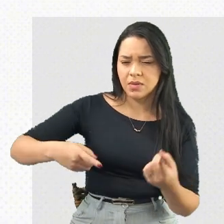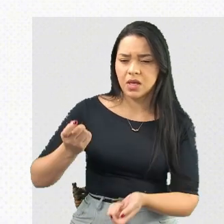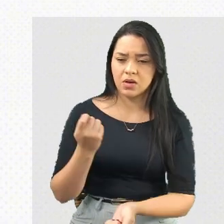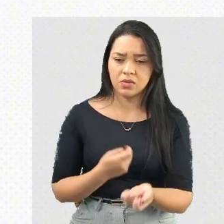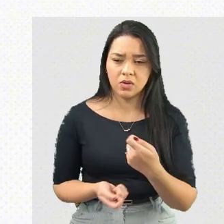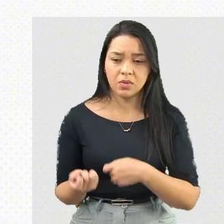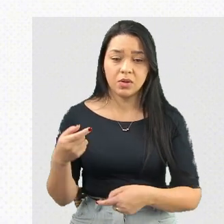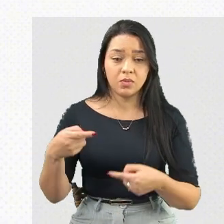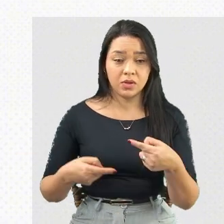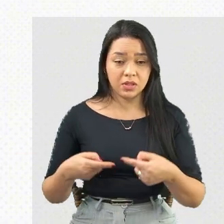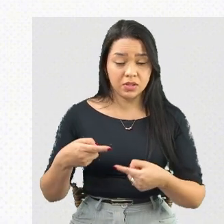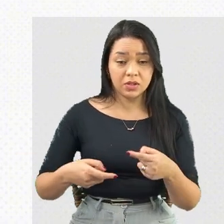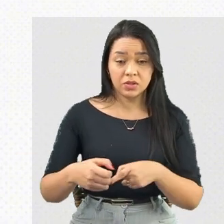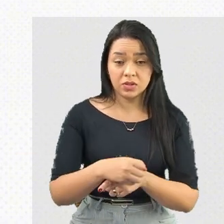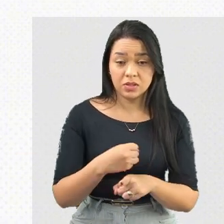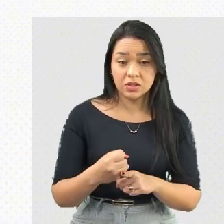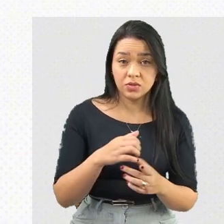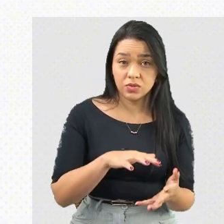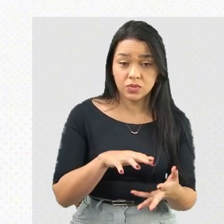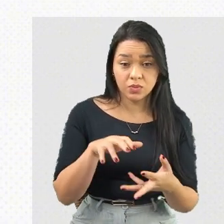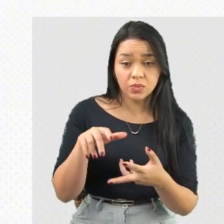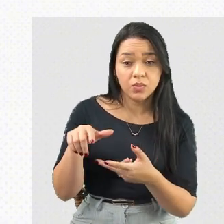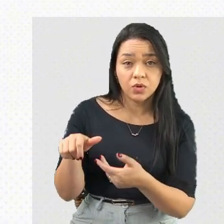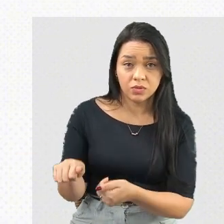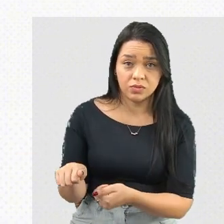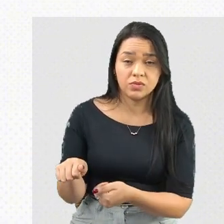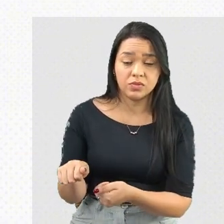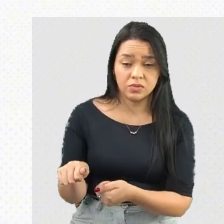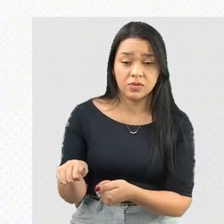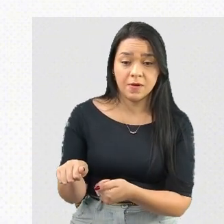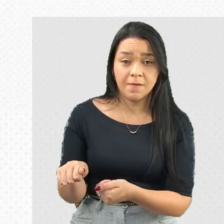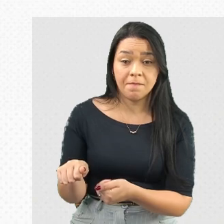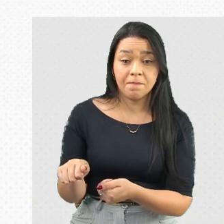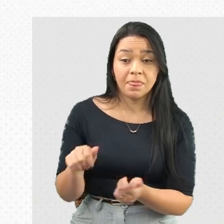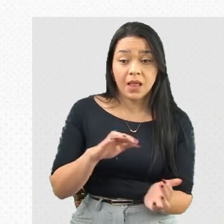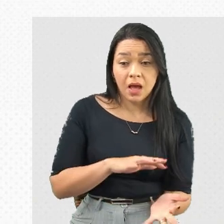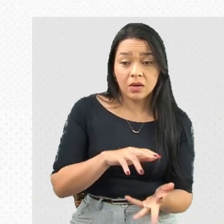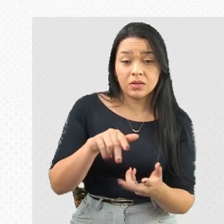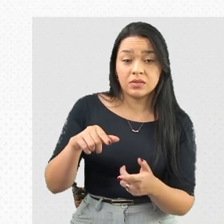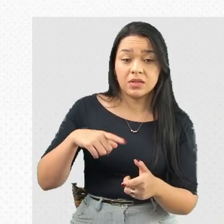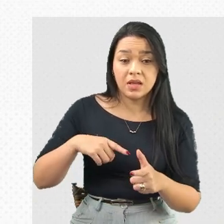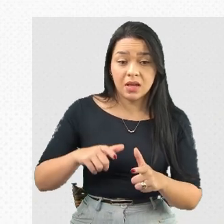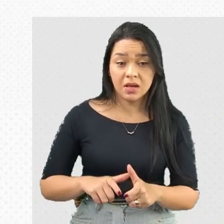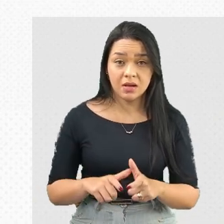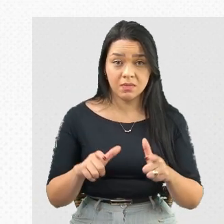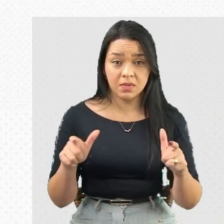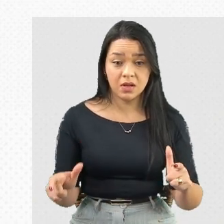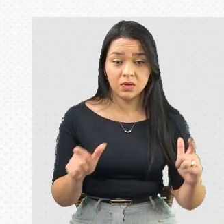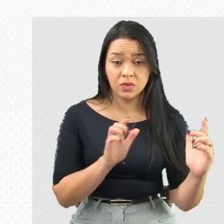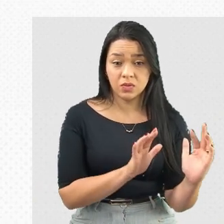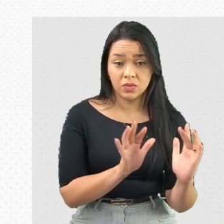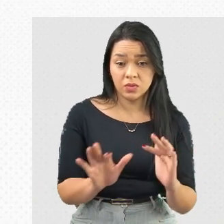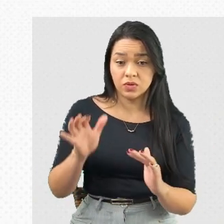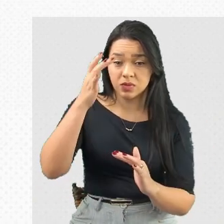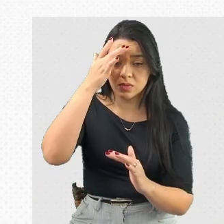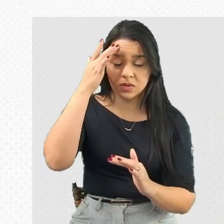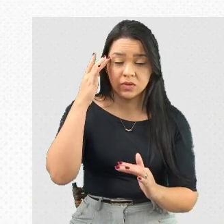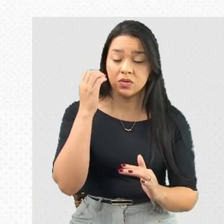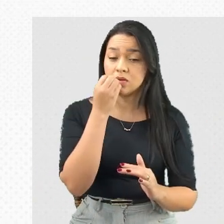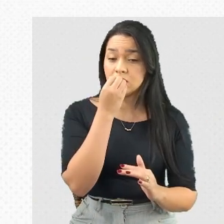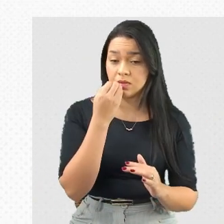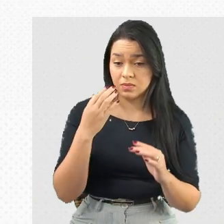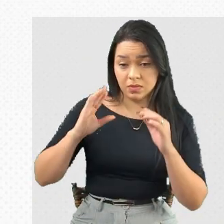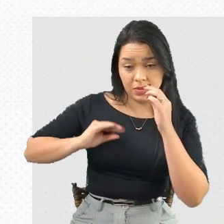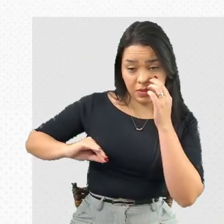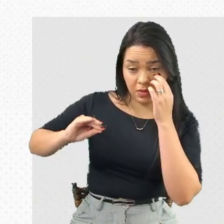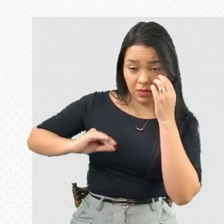e sociais do mundo atual, tá? A globalização tem ampliado os fluxos de pessoas, bens, serviços e